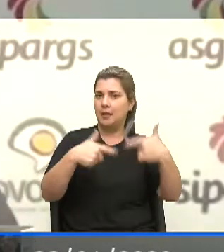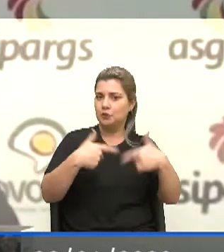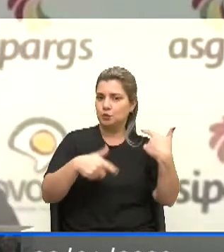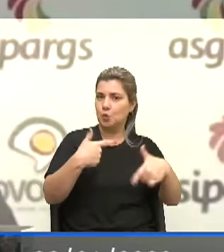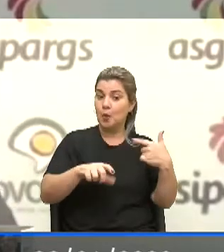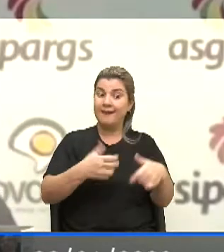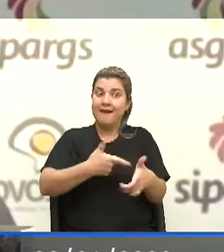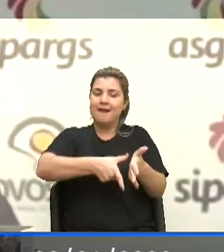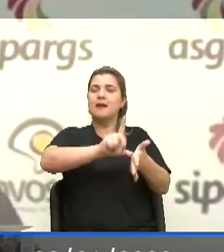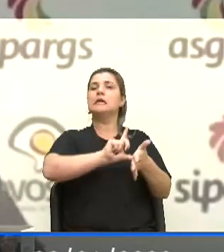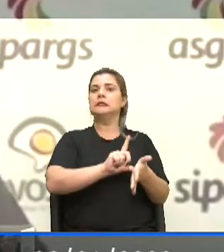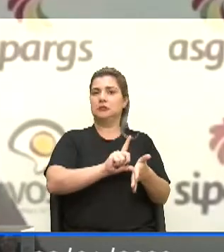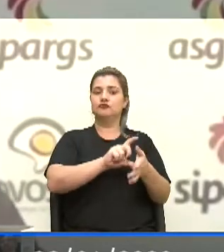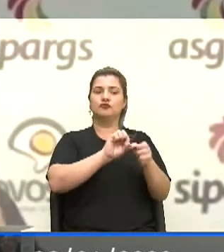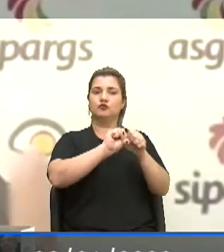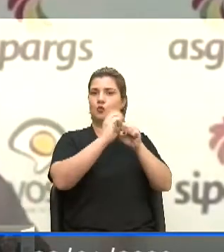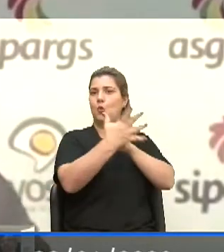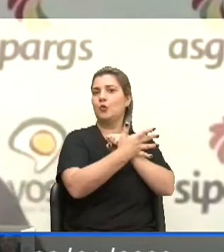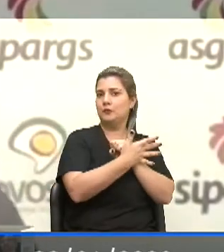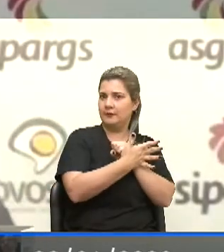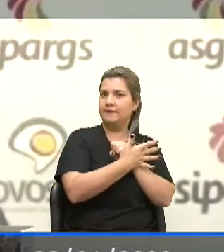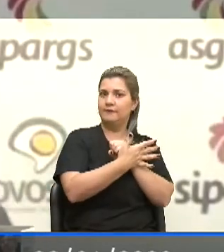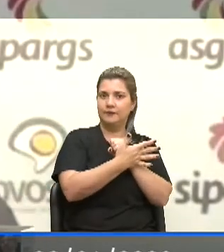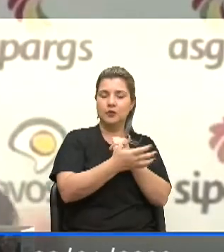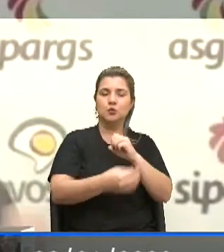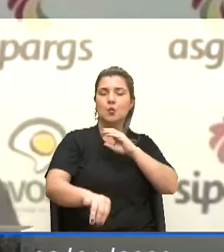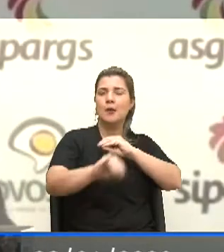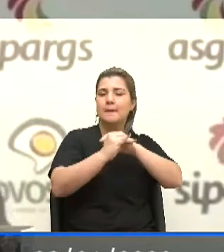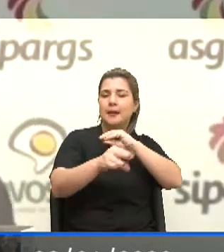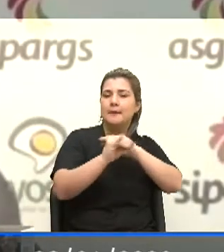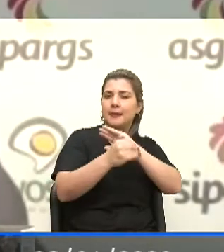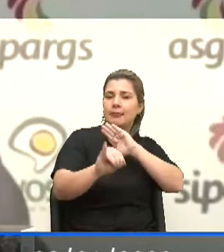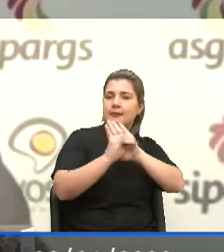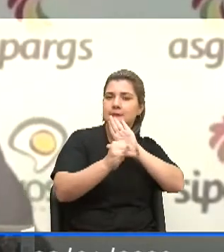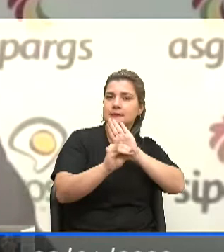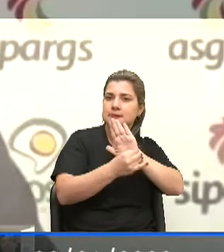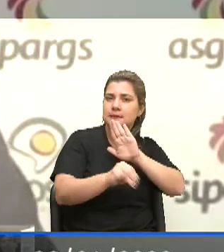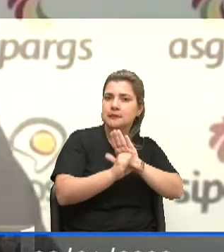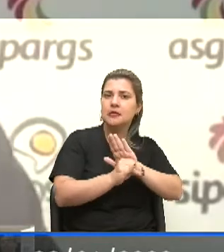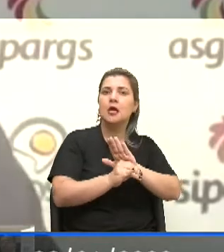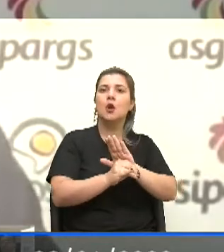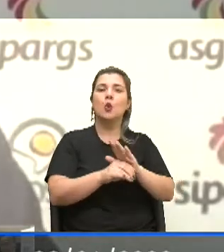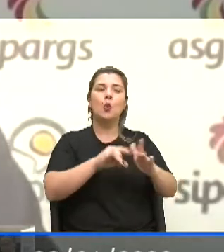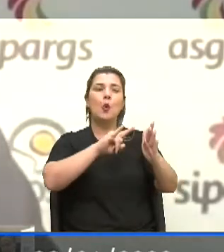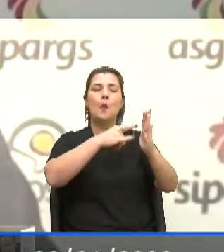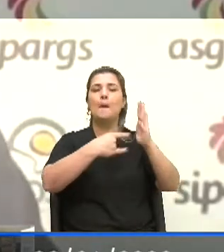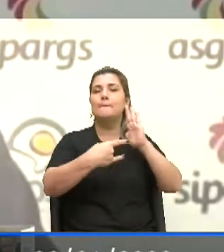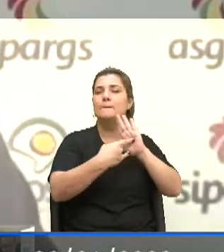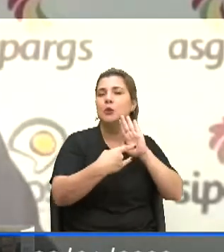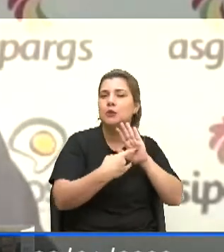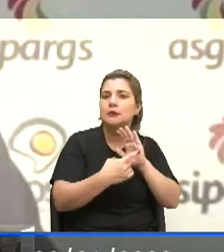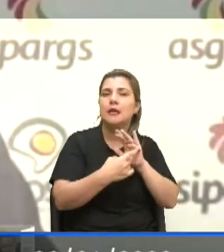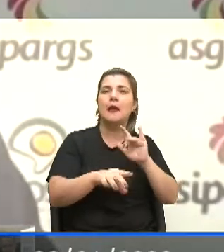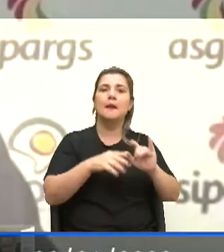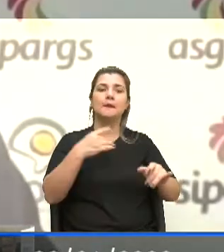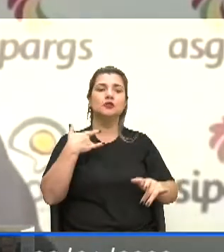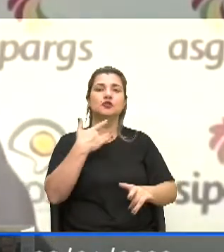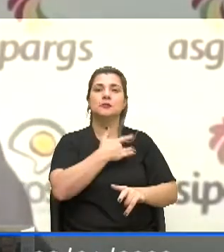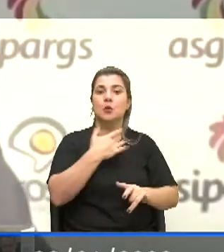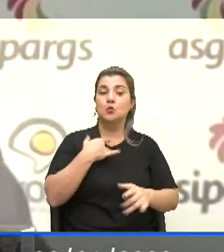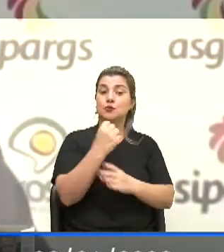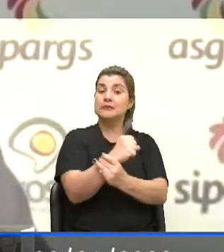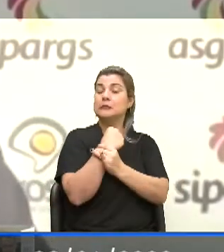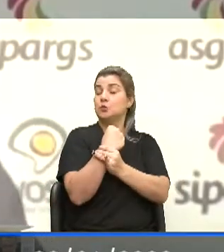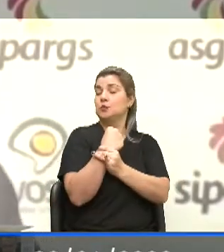implantação de várias NRs, né, de instruções normativas e os programas de saúde e segurança do trabalhador que nós temos nas